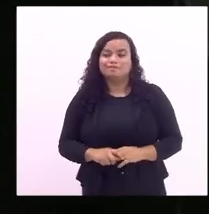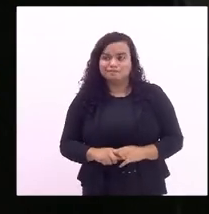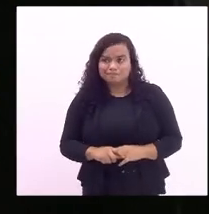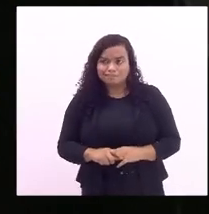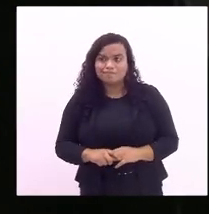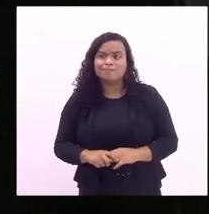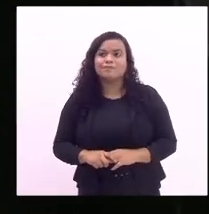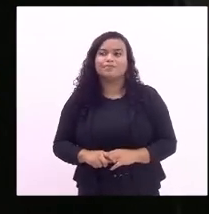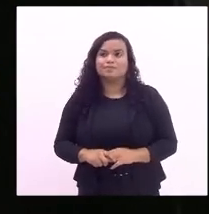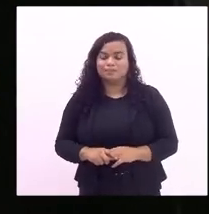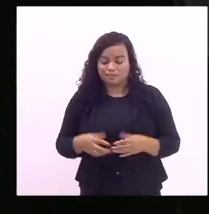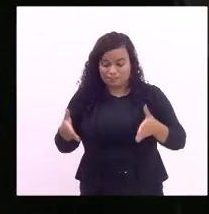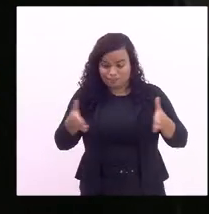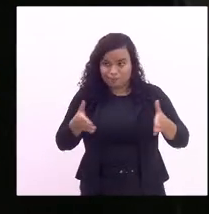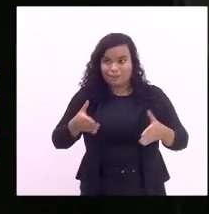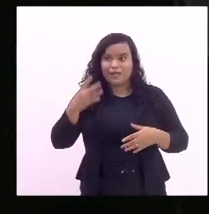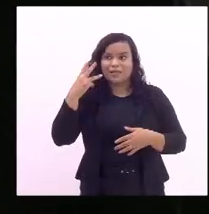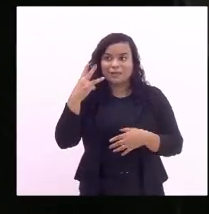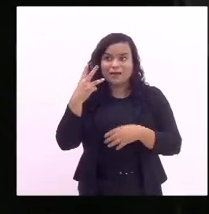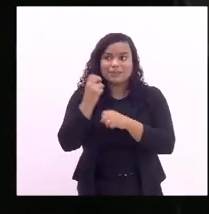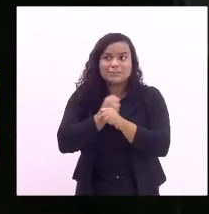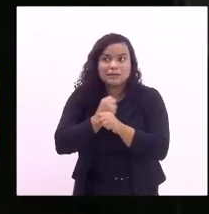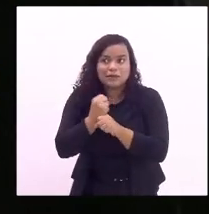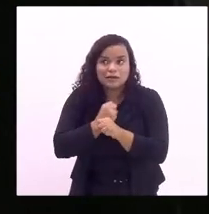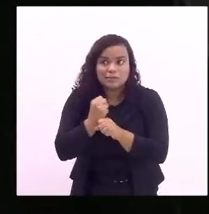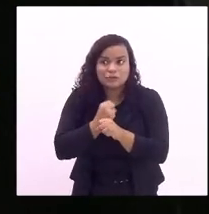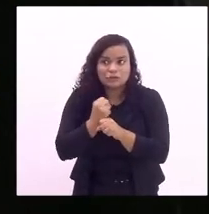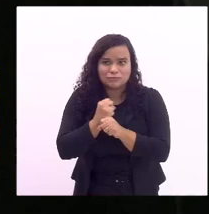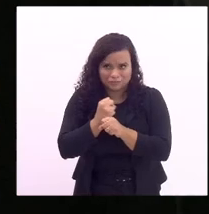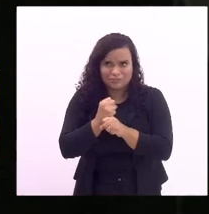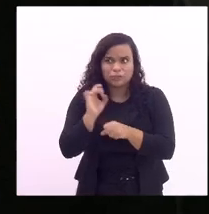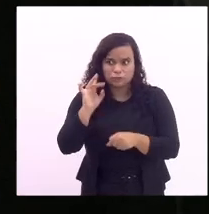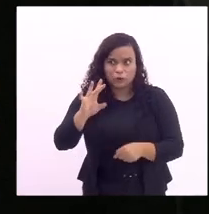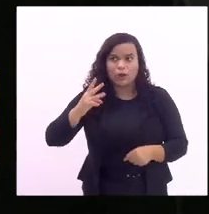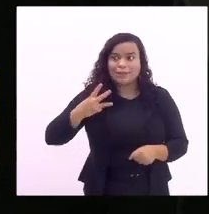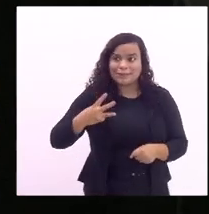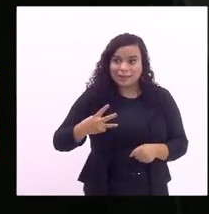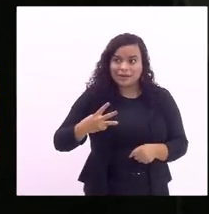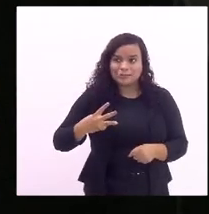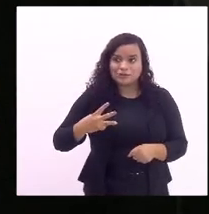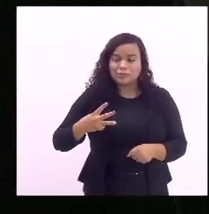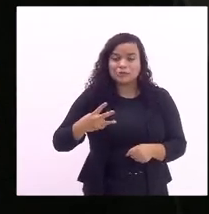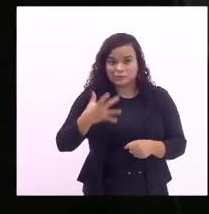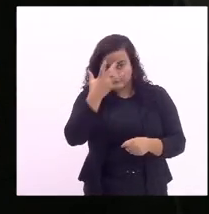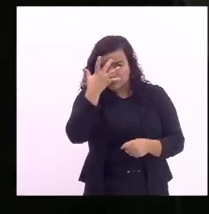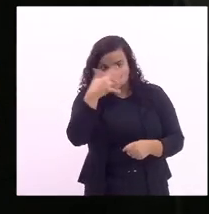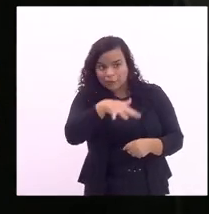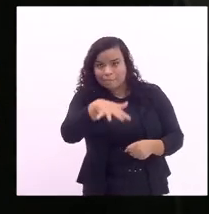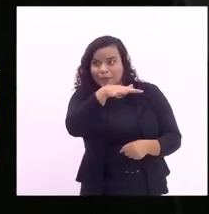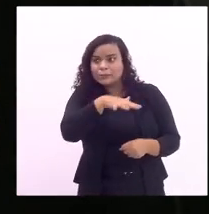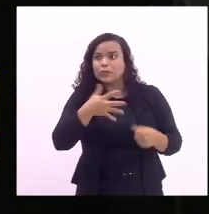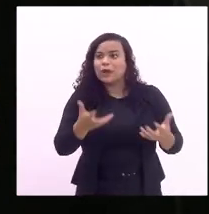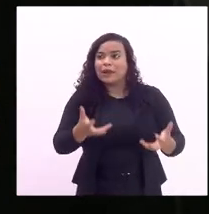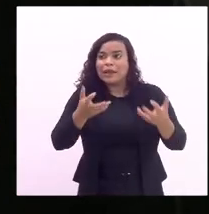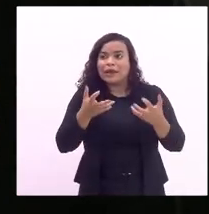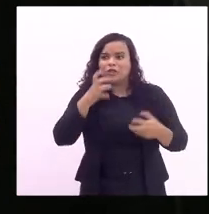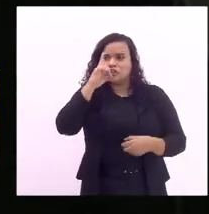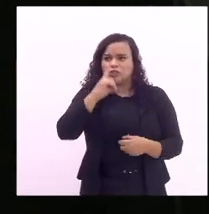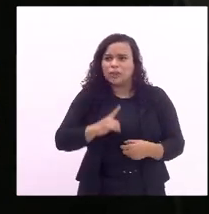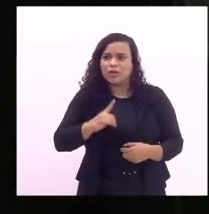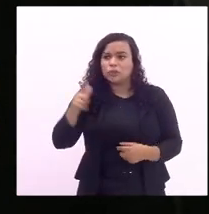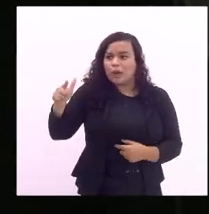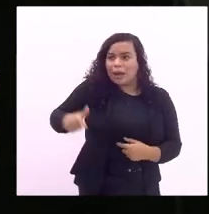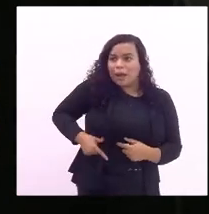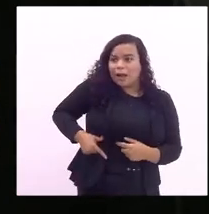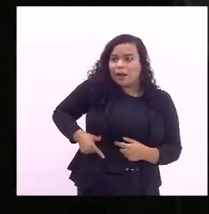Em 3 anos, deputados, essas pessoas que querem ter o direito a ter uma